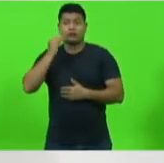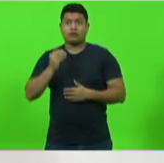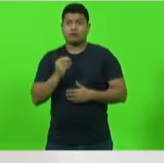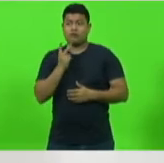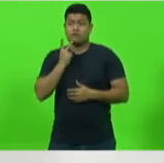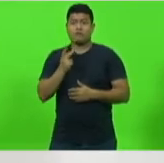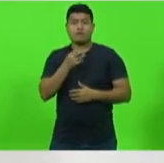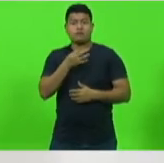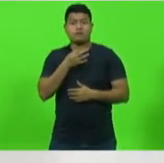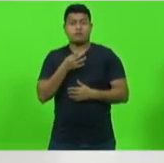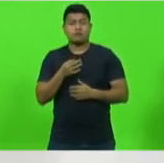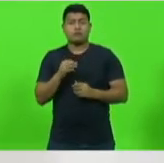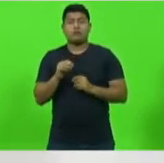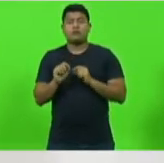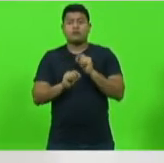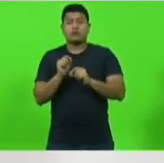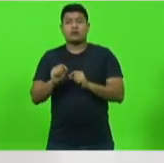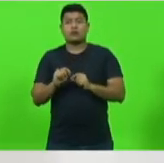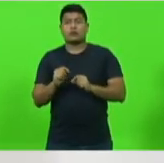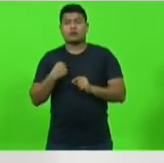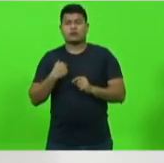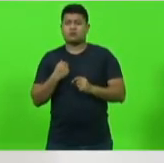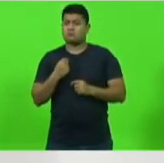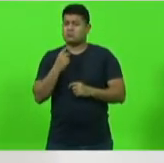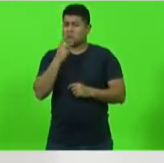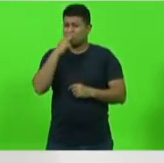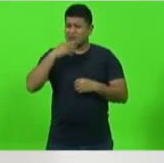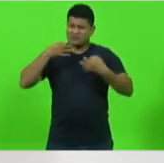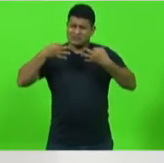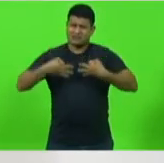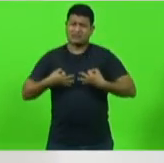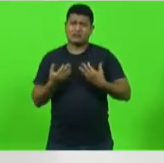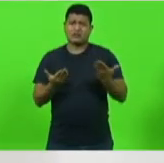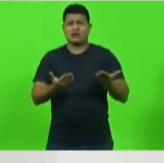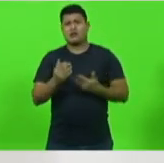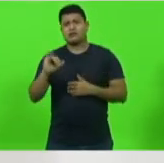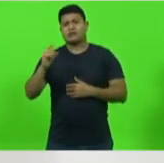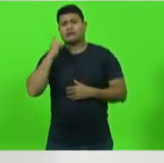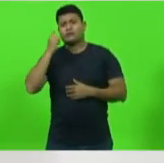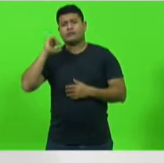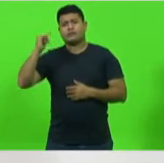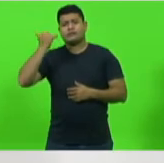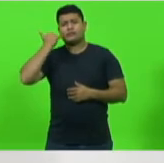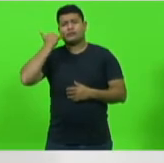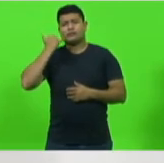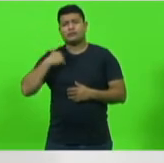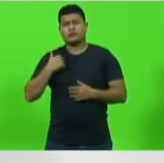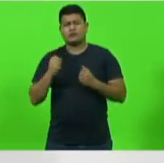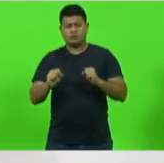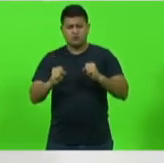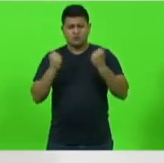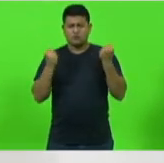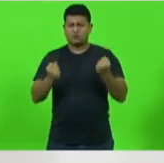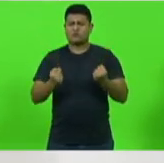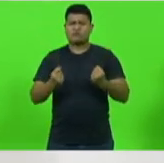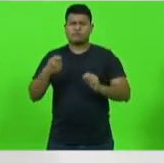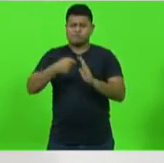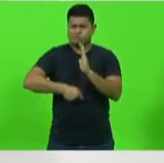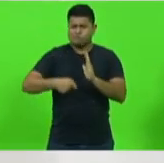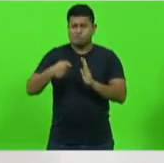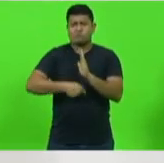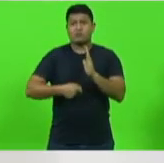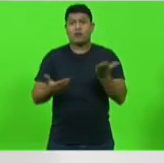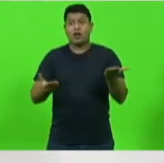um argumento honesto dizer que o deputado Gessé Lopes, que tem sido um bravo nessa luta, que ele está